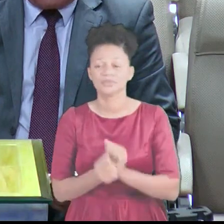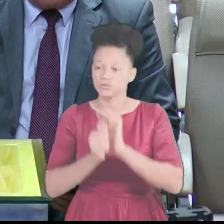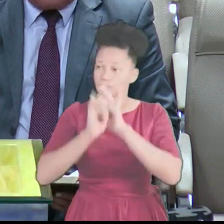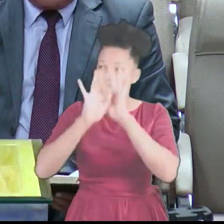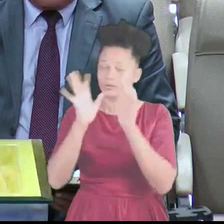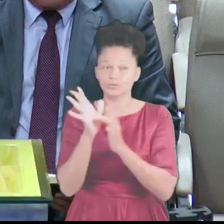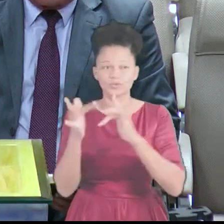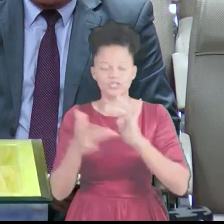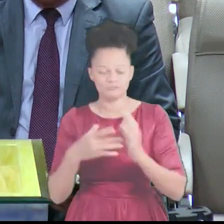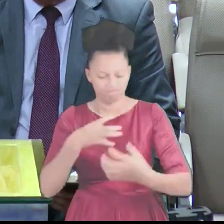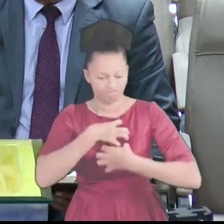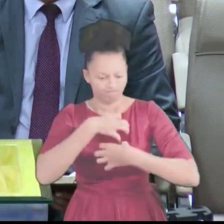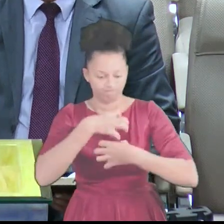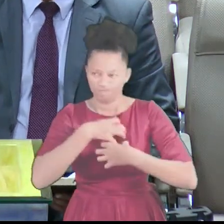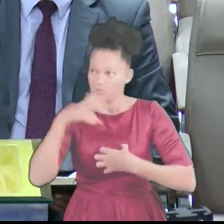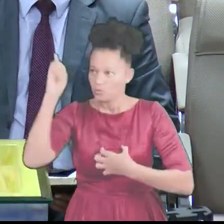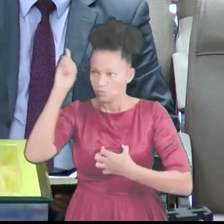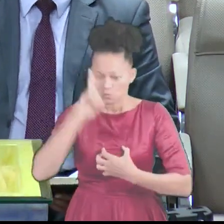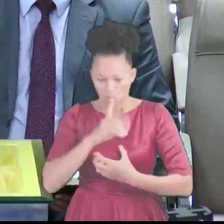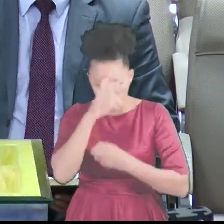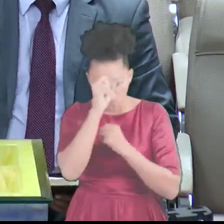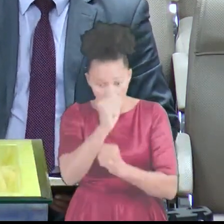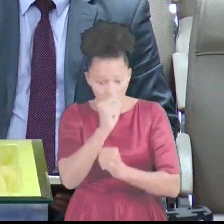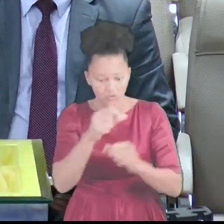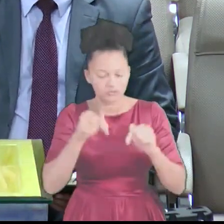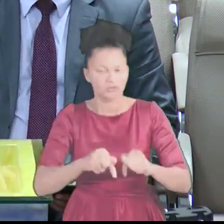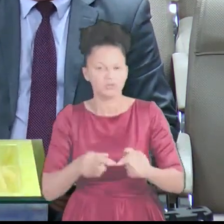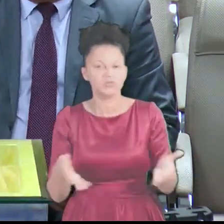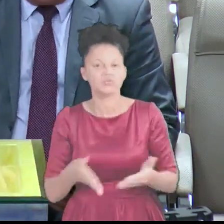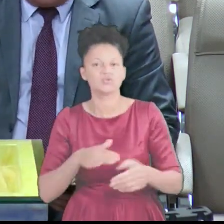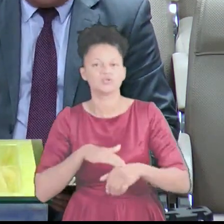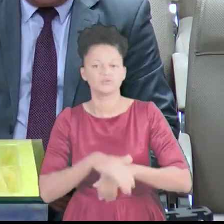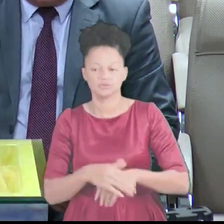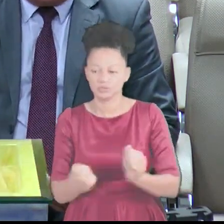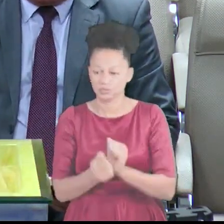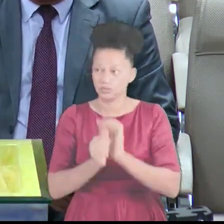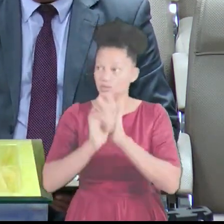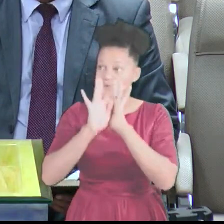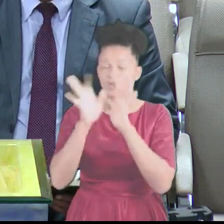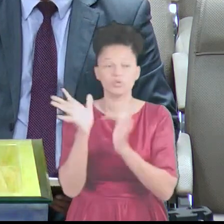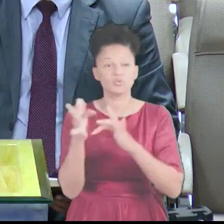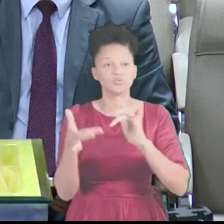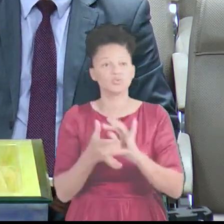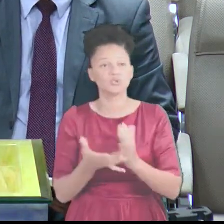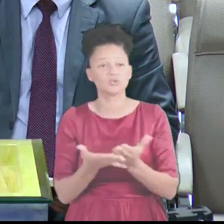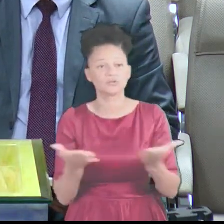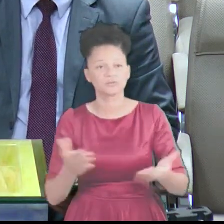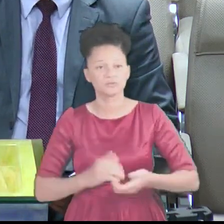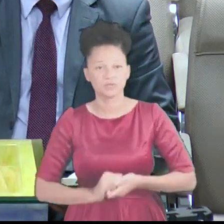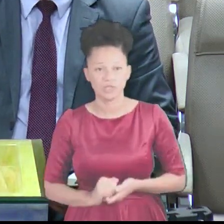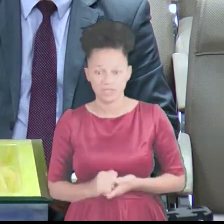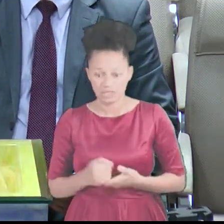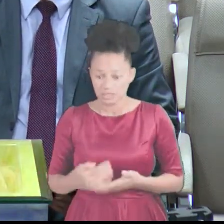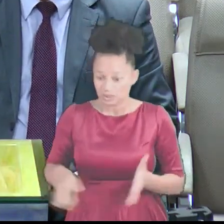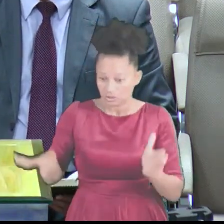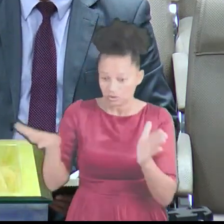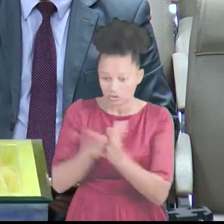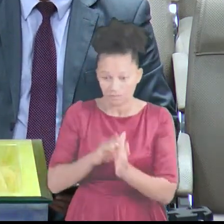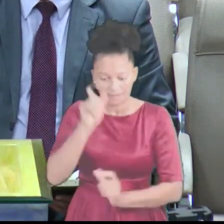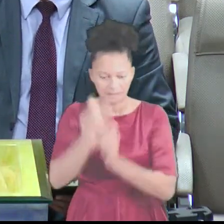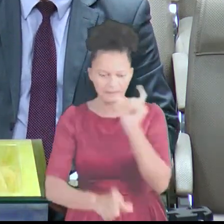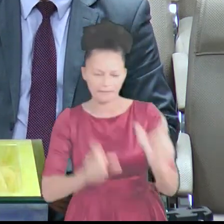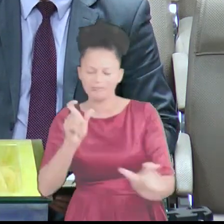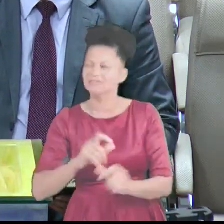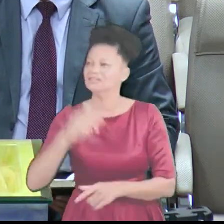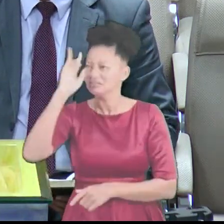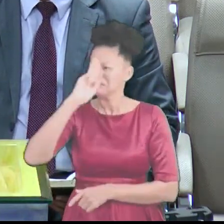Glória a Jesus, irmão, estou sentindo Deus aqui nesta noite. Glória a Jesus. Chegou pessoas aqui dizendo,